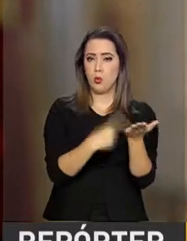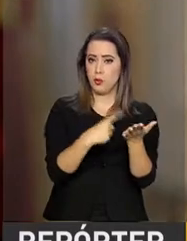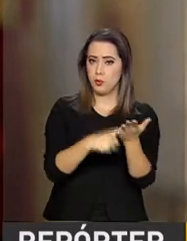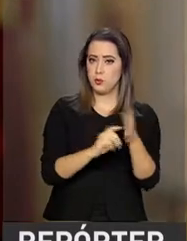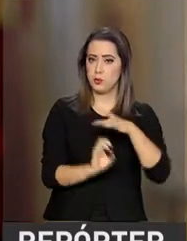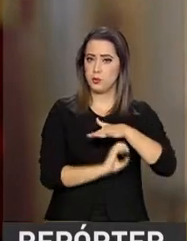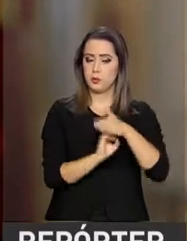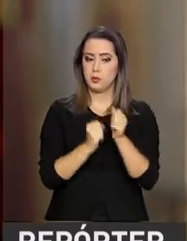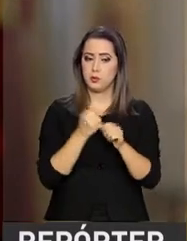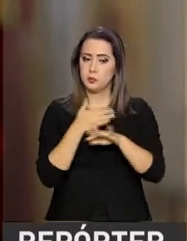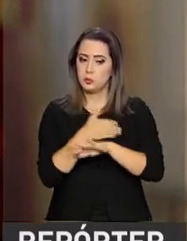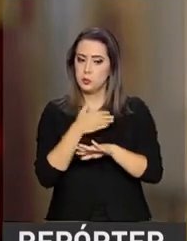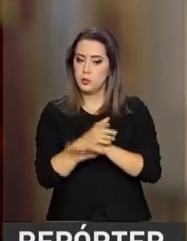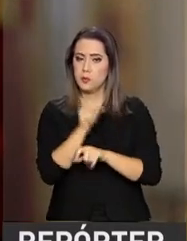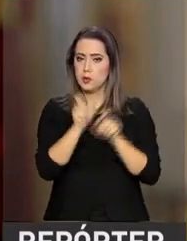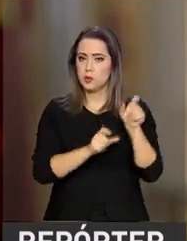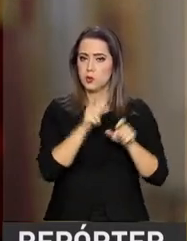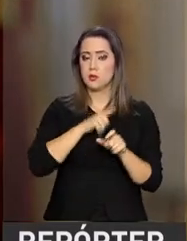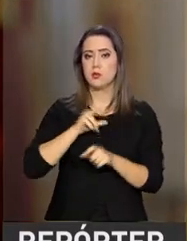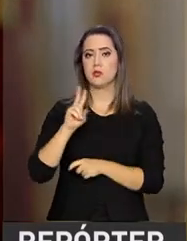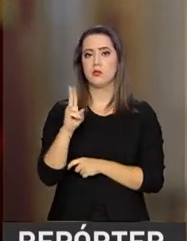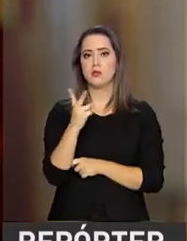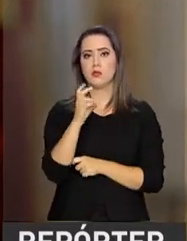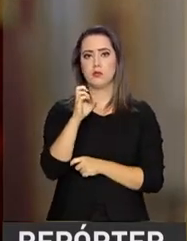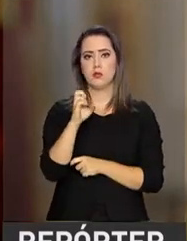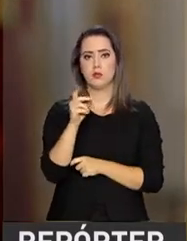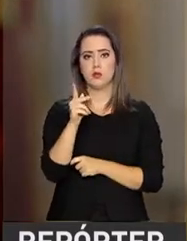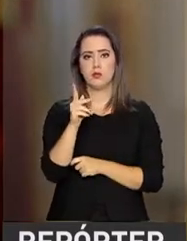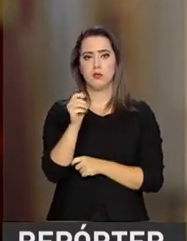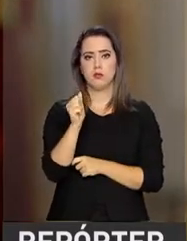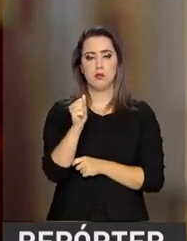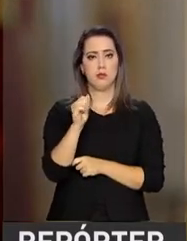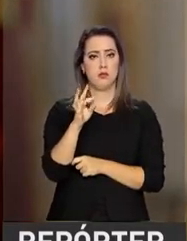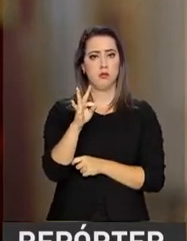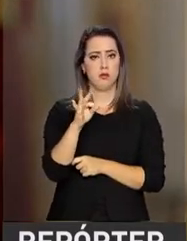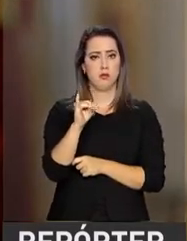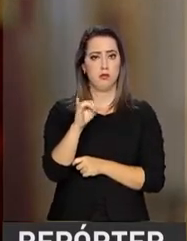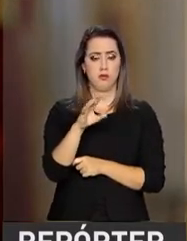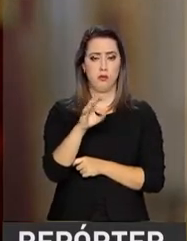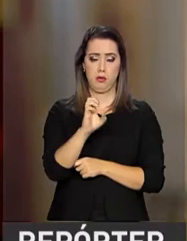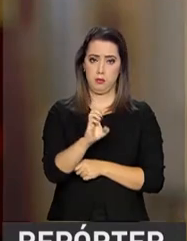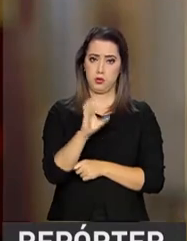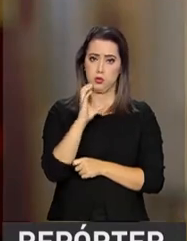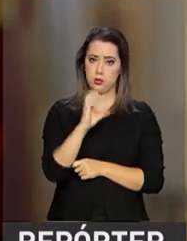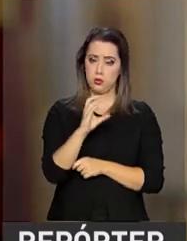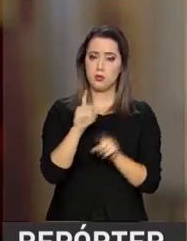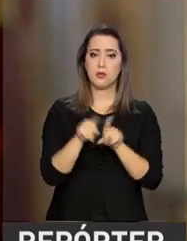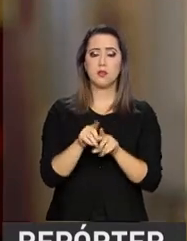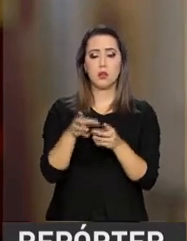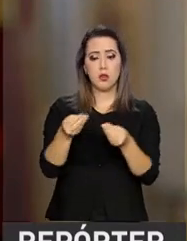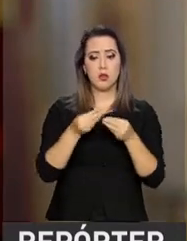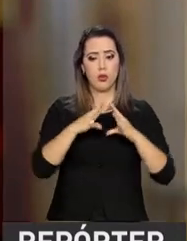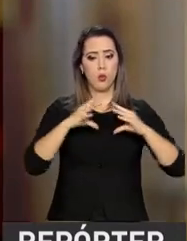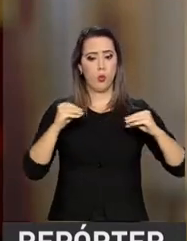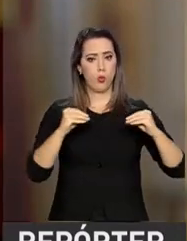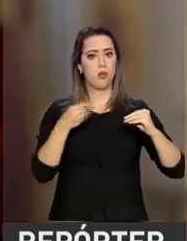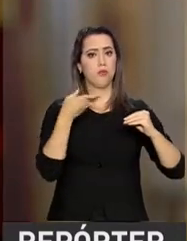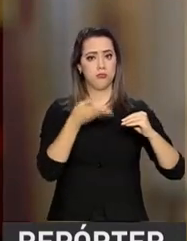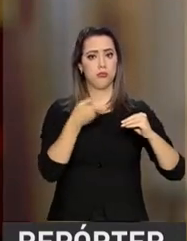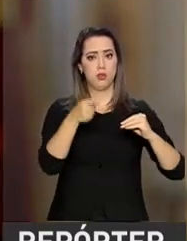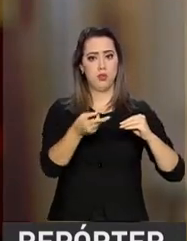acessem aos pacientes façam o tratamento e traga um atestado de cura aí sim receberam